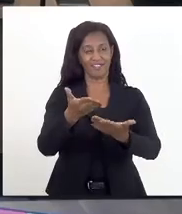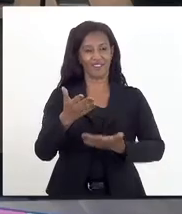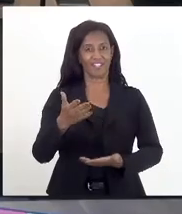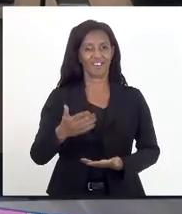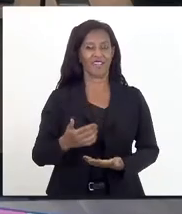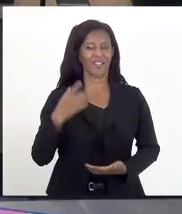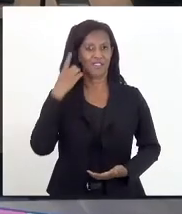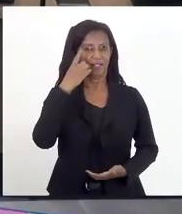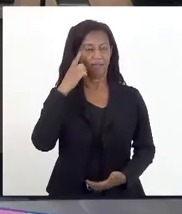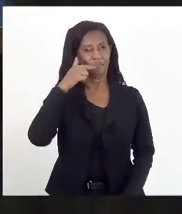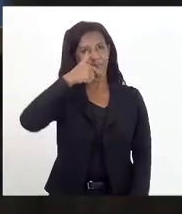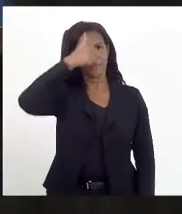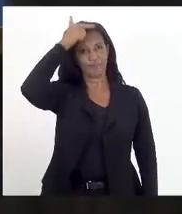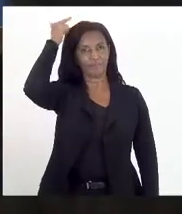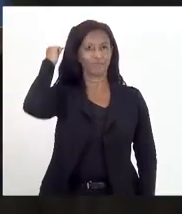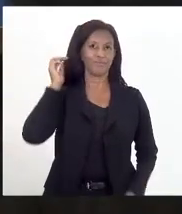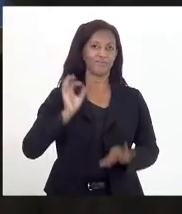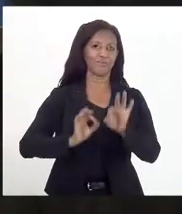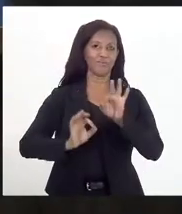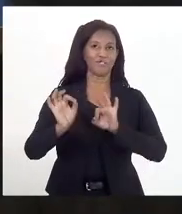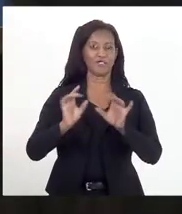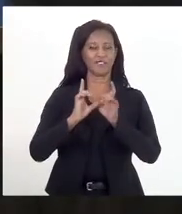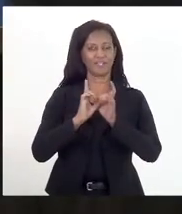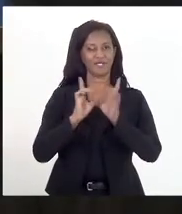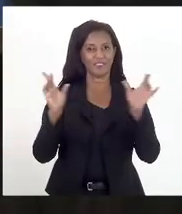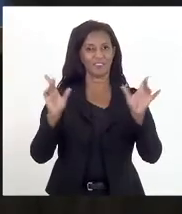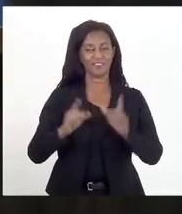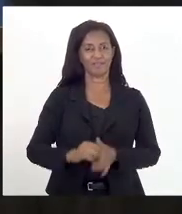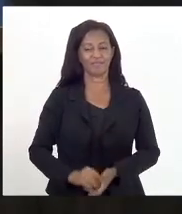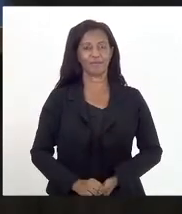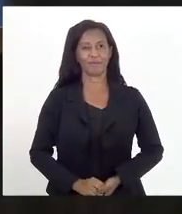Deputado Luiz Paulo de forma democrática